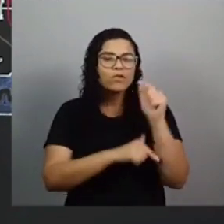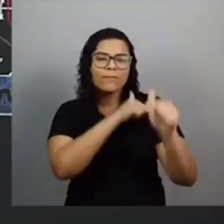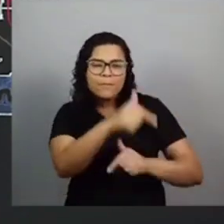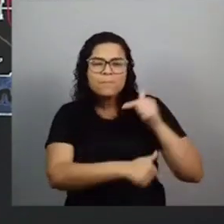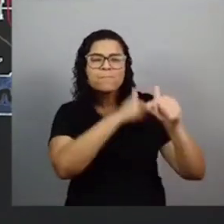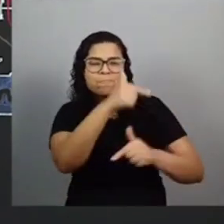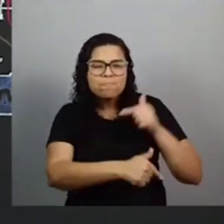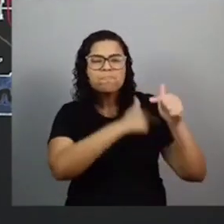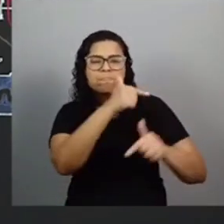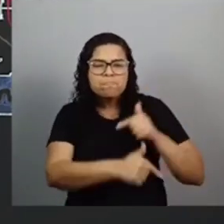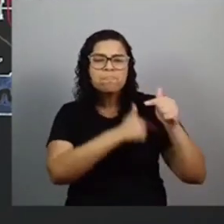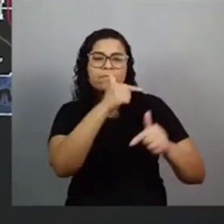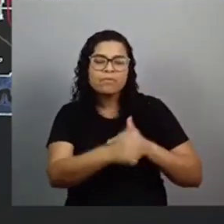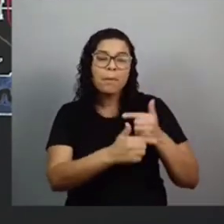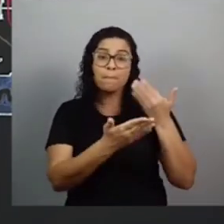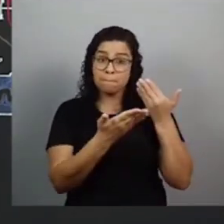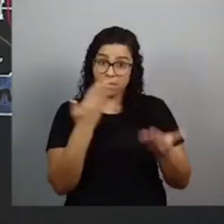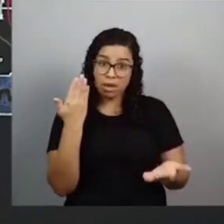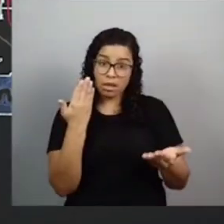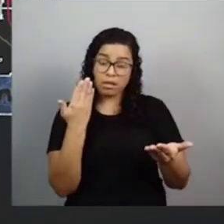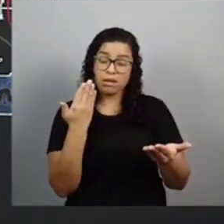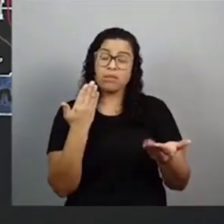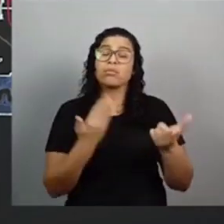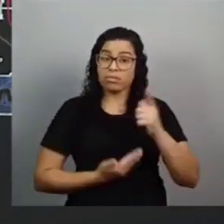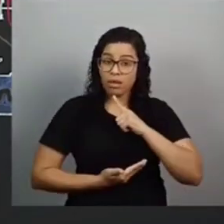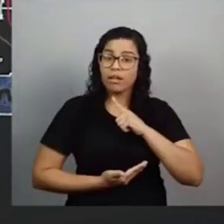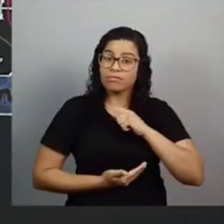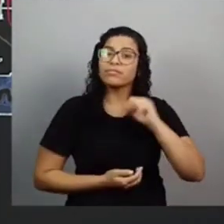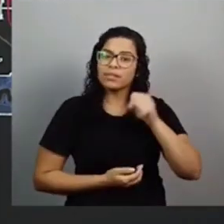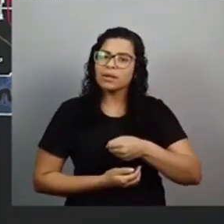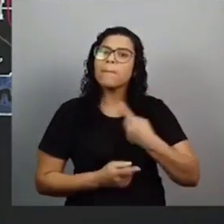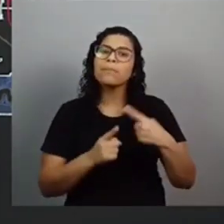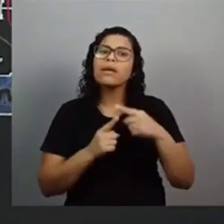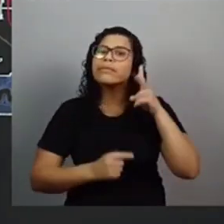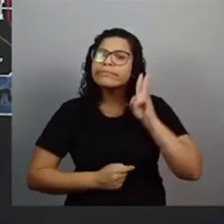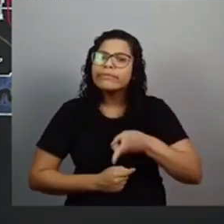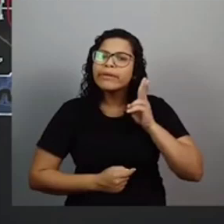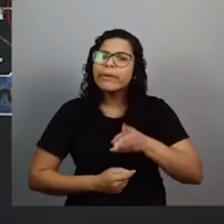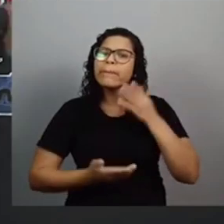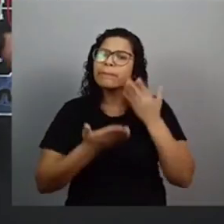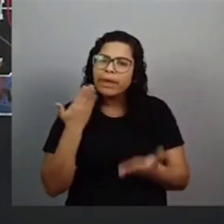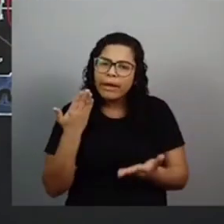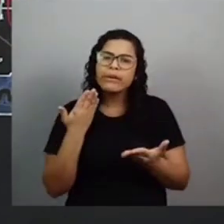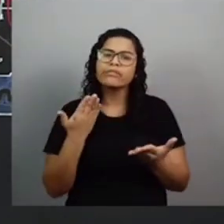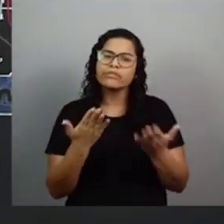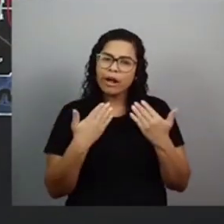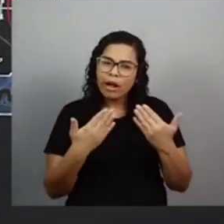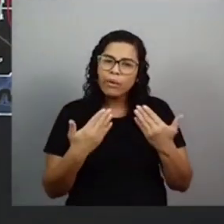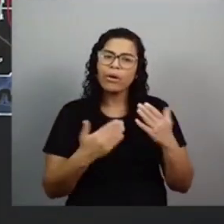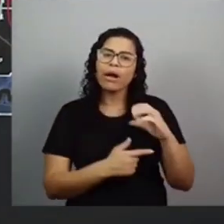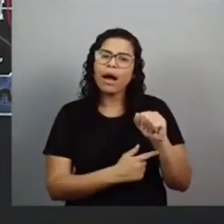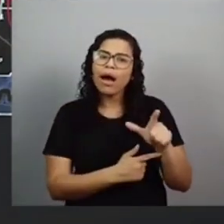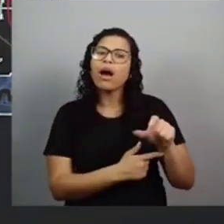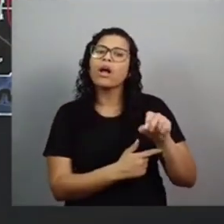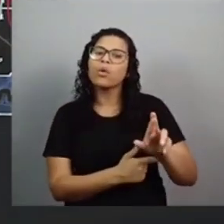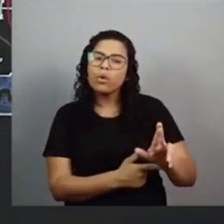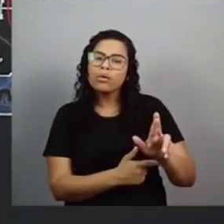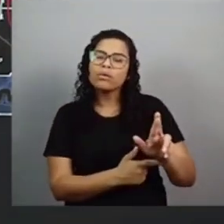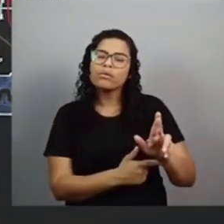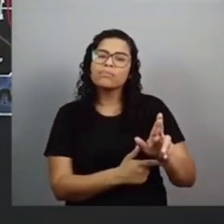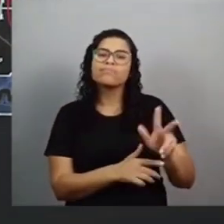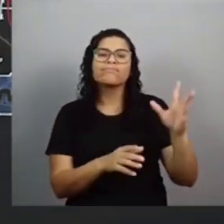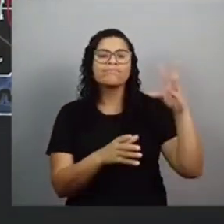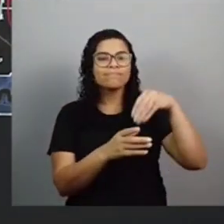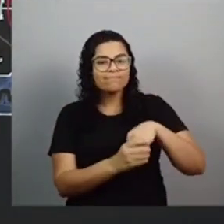trabalho. Teve perdas de calor aqui? Sempre tem. Perde calor aqui no ambiente, perde calor no caminho, perde calor também na própria